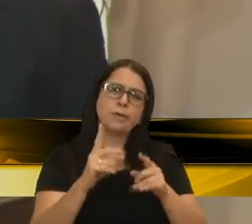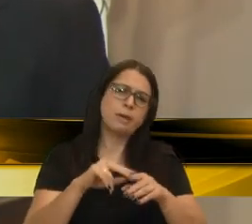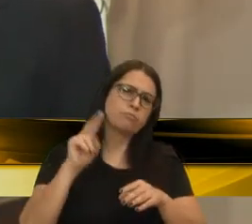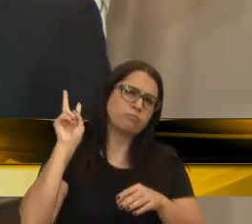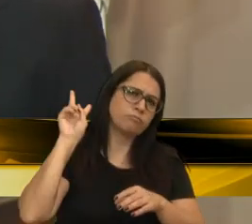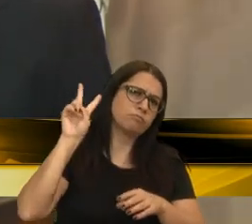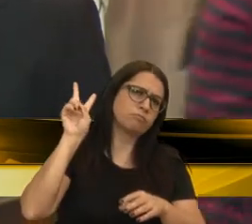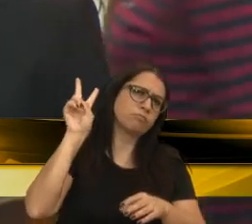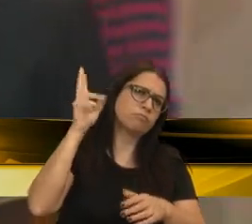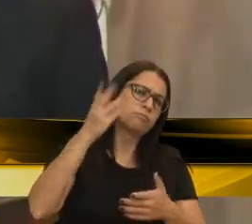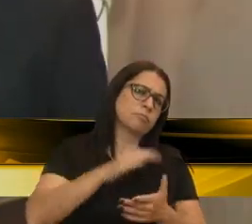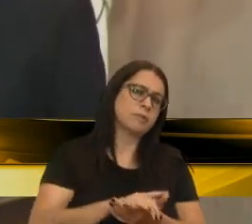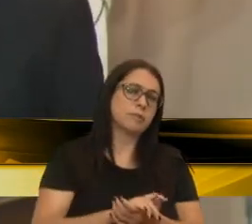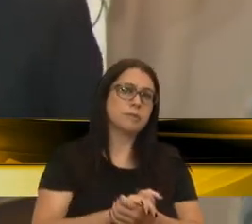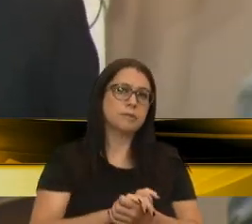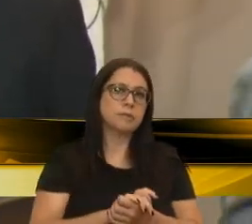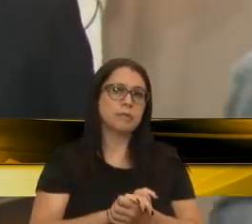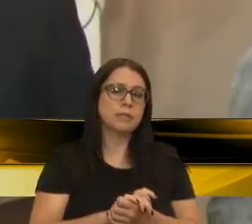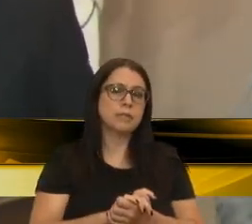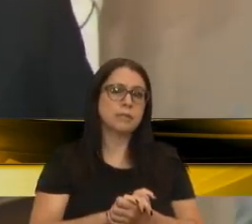história,